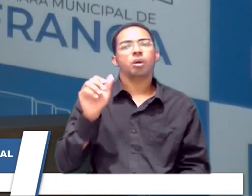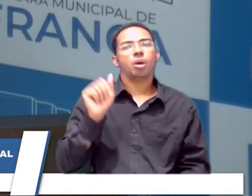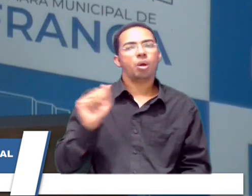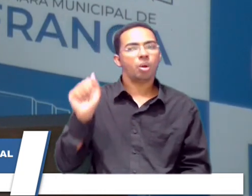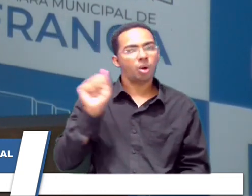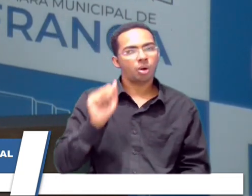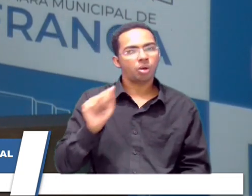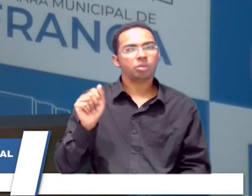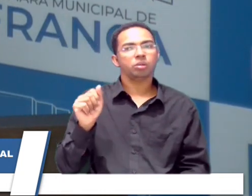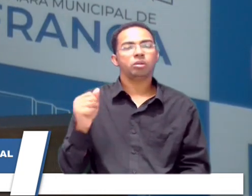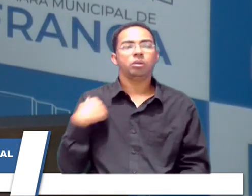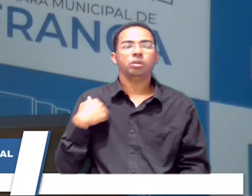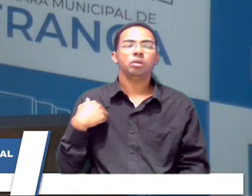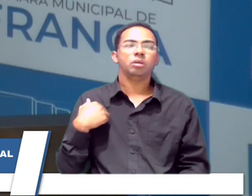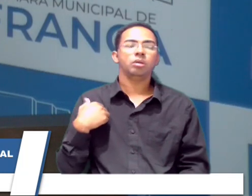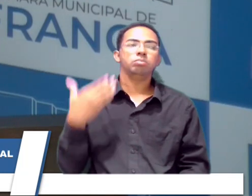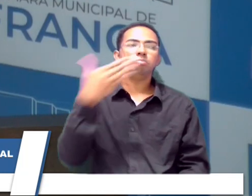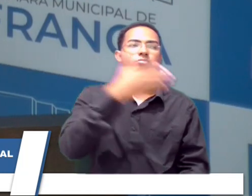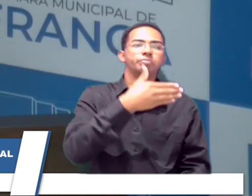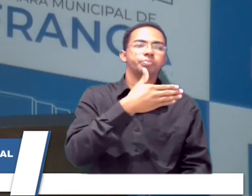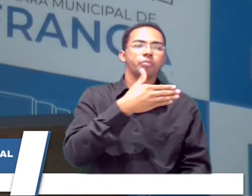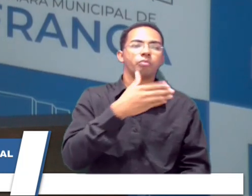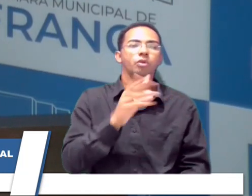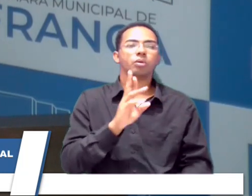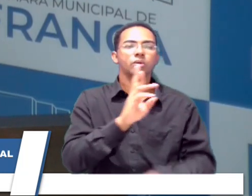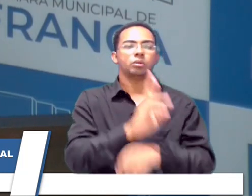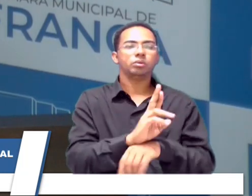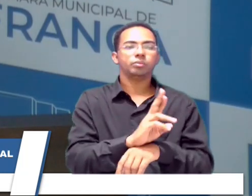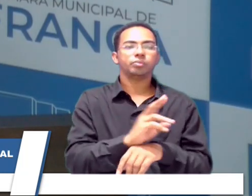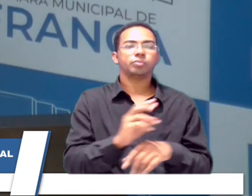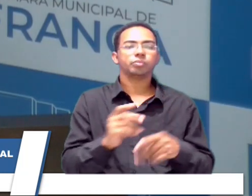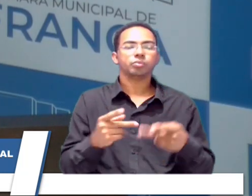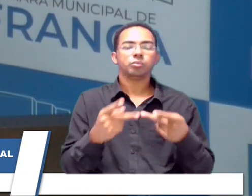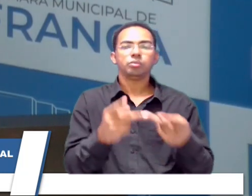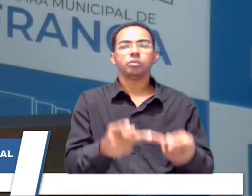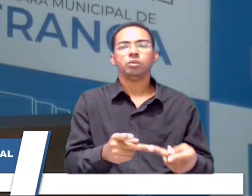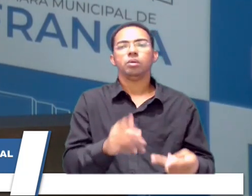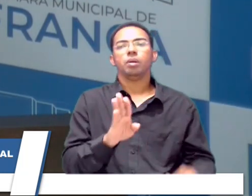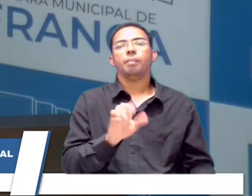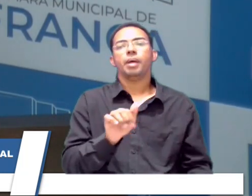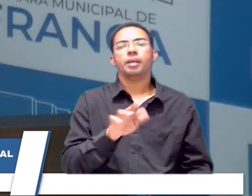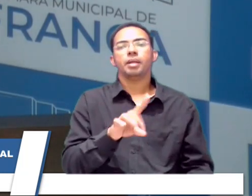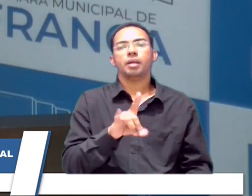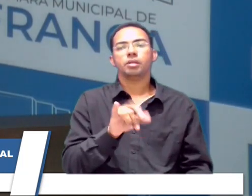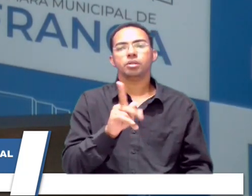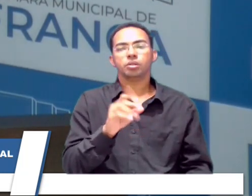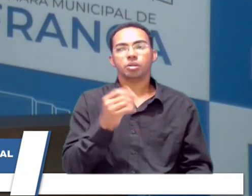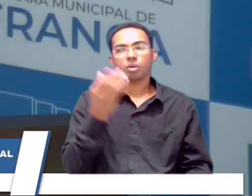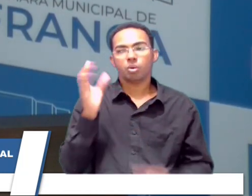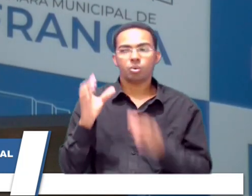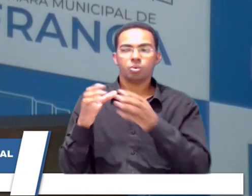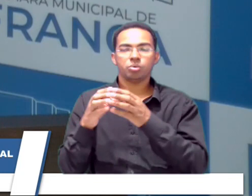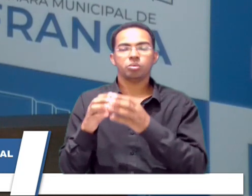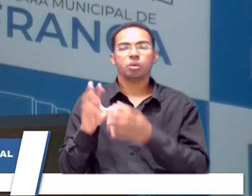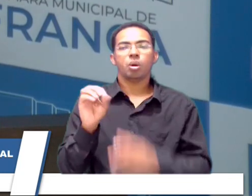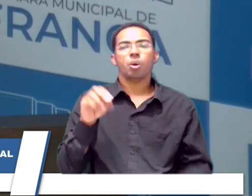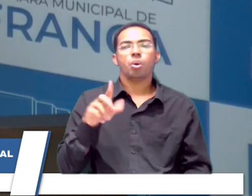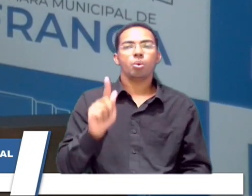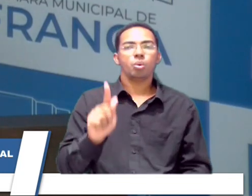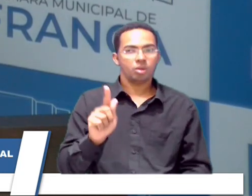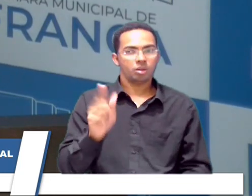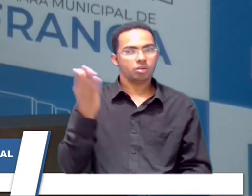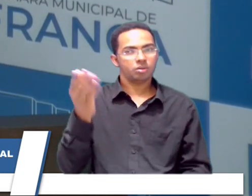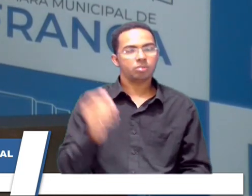está na frente lá do Bernardino, e, ó, chegou um pessoal de uma ONG aí, e